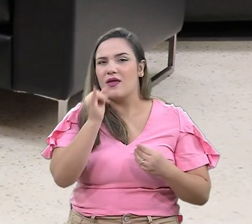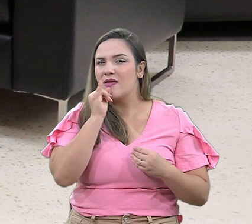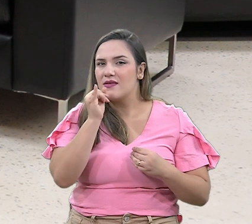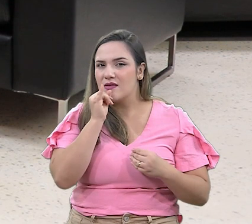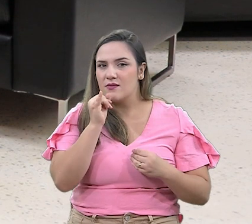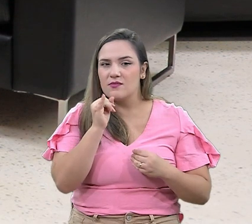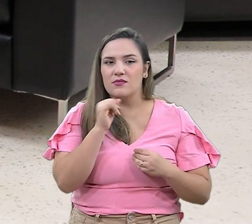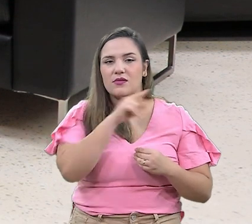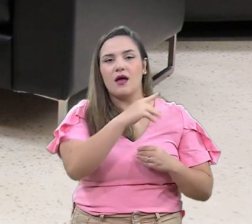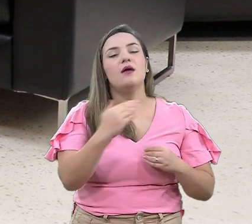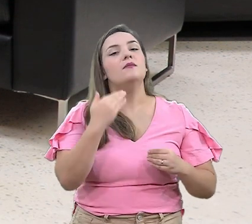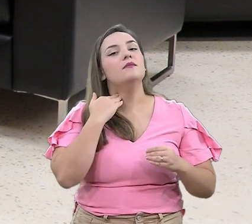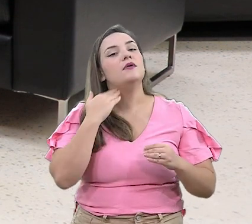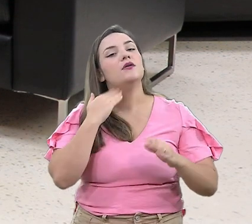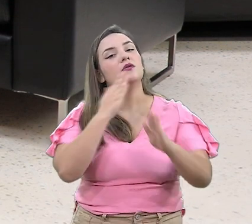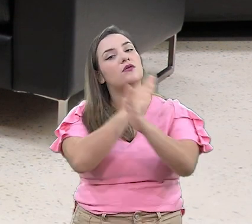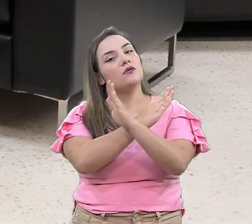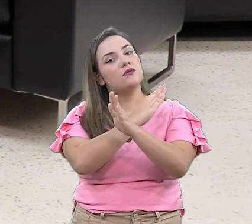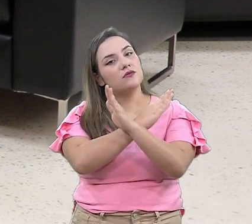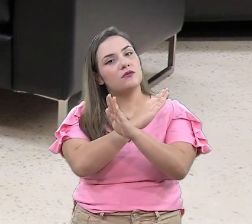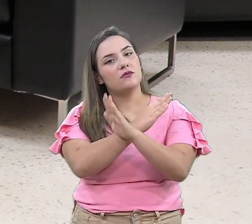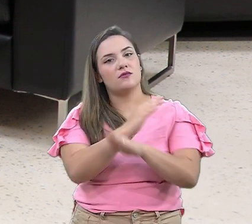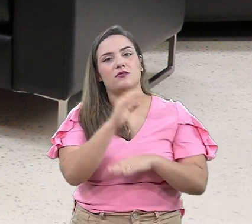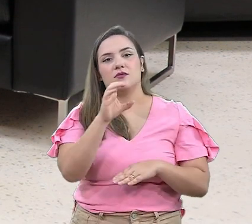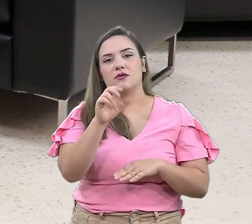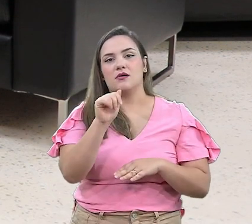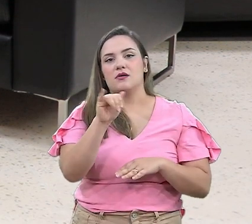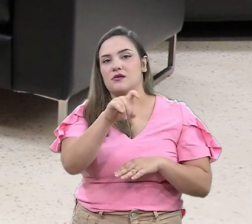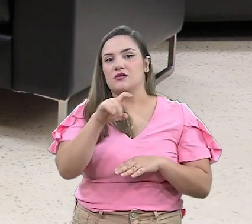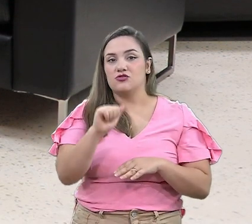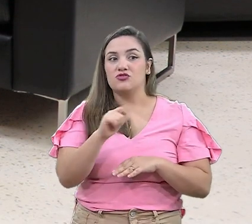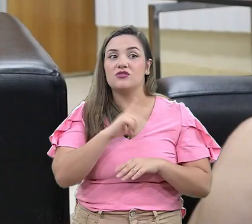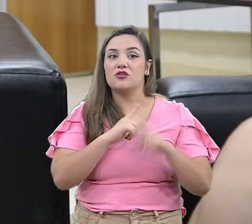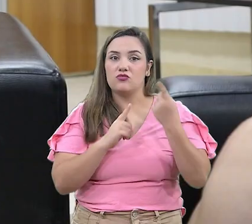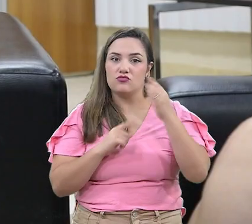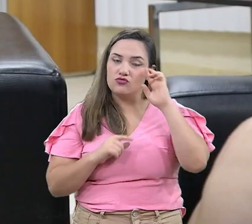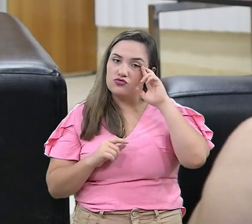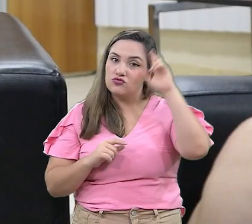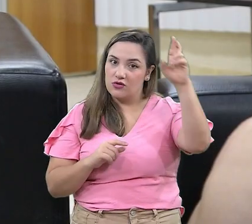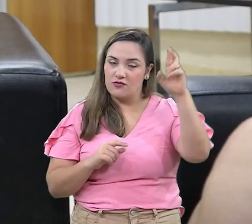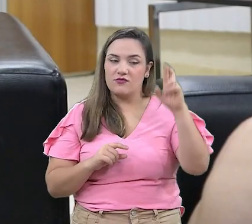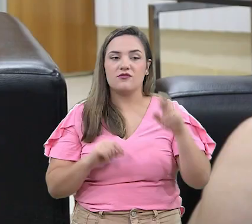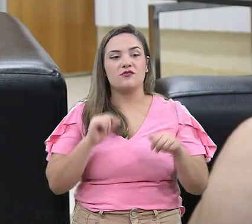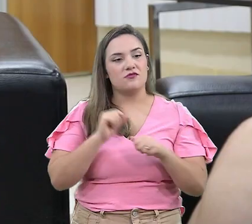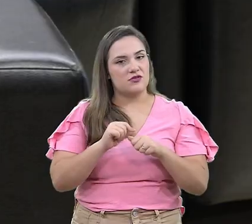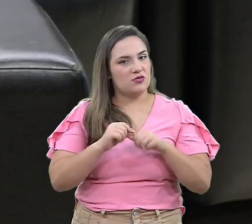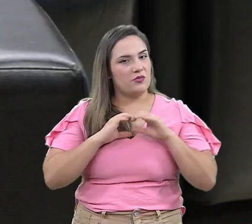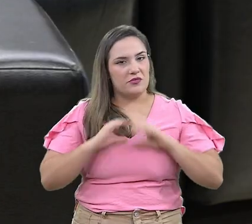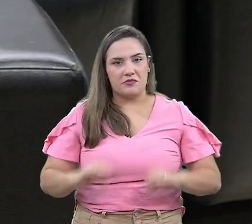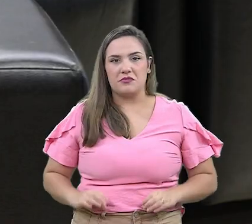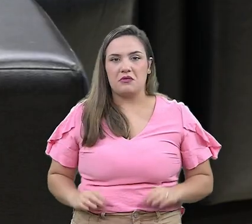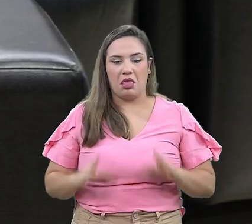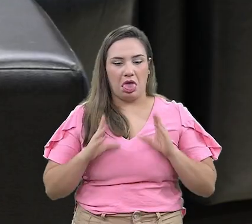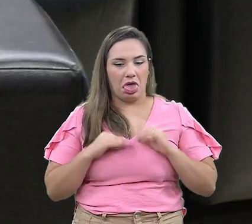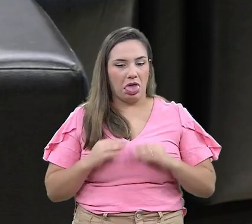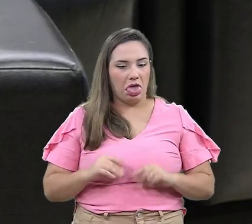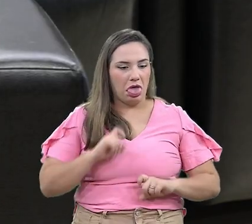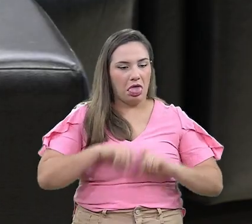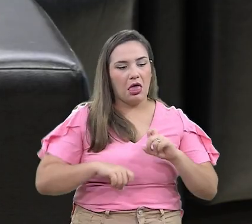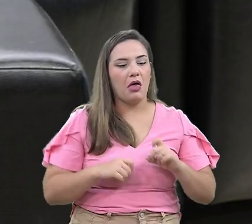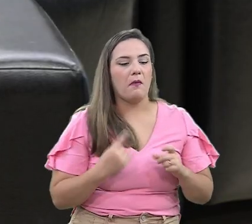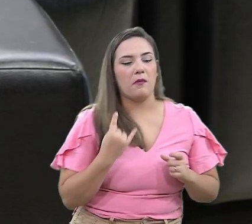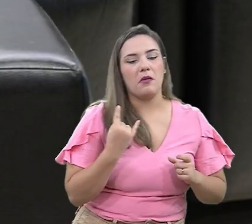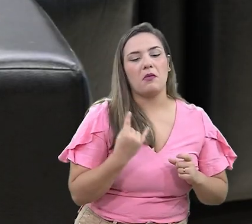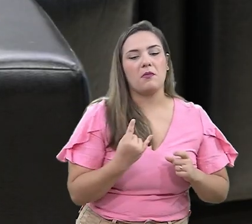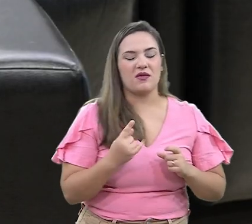exemplo, a Caixa Econômica Federal, onde havia um gestor que praticou uma conduta de assédio sexual